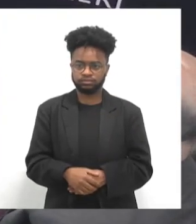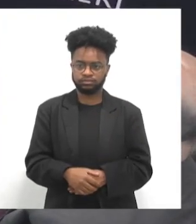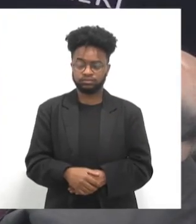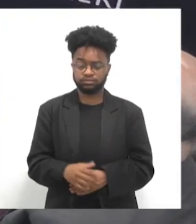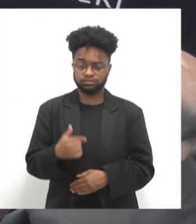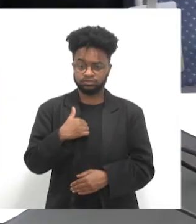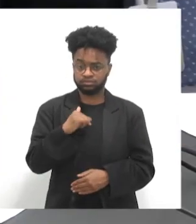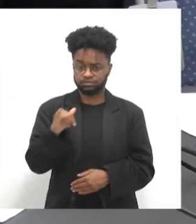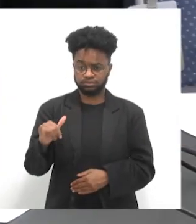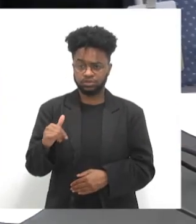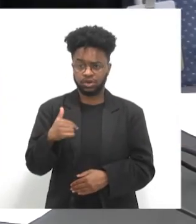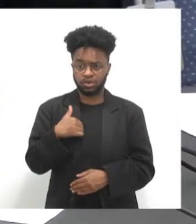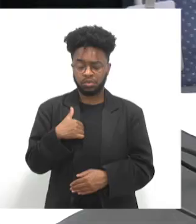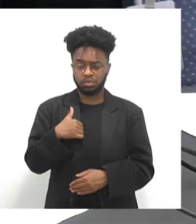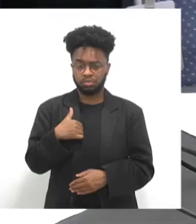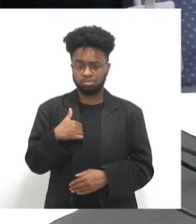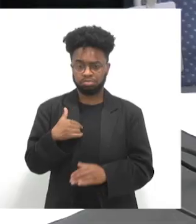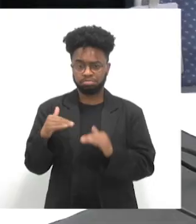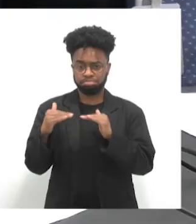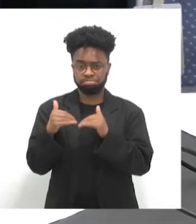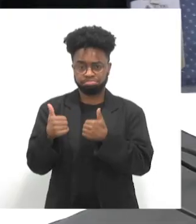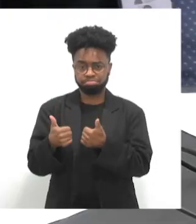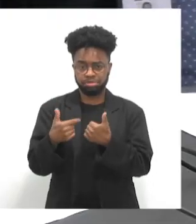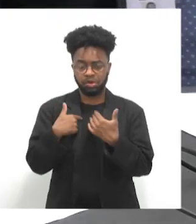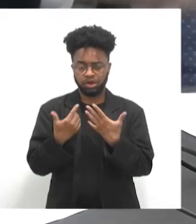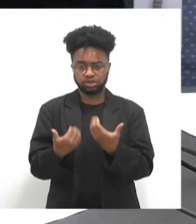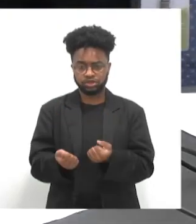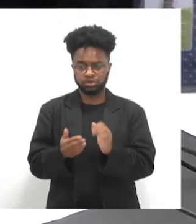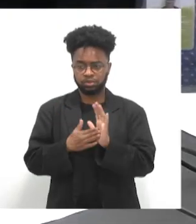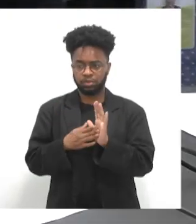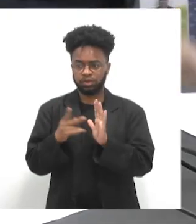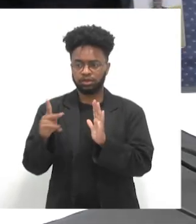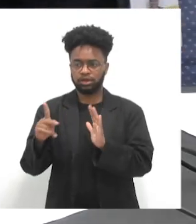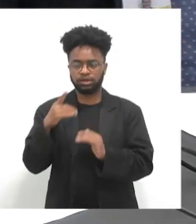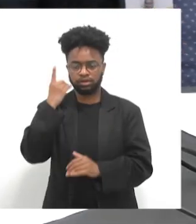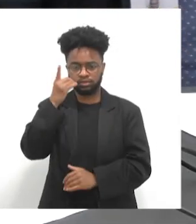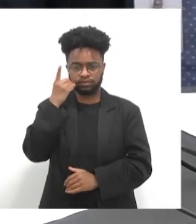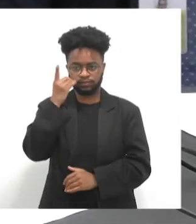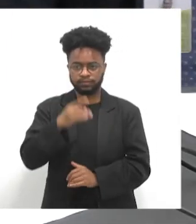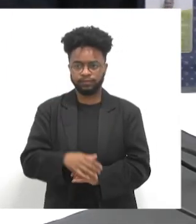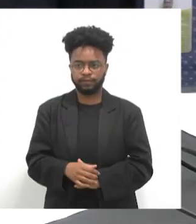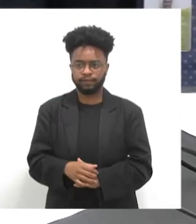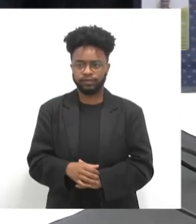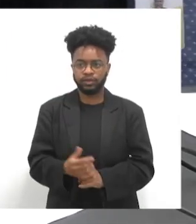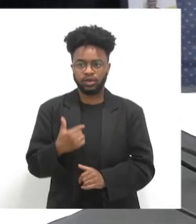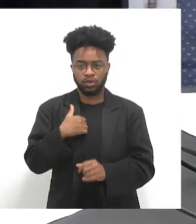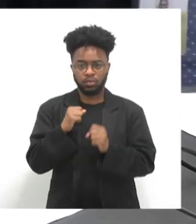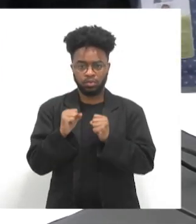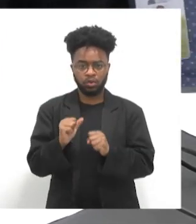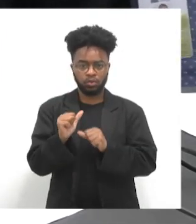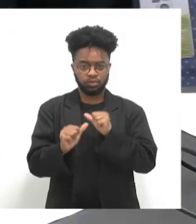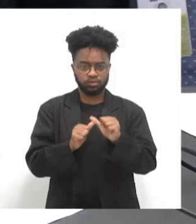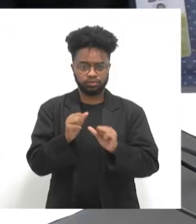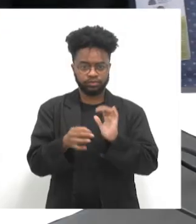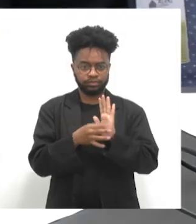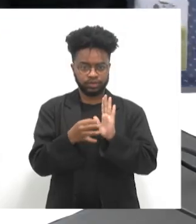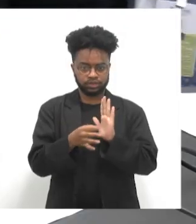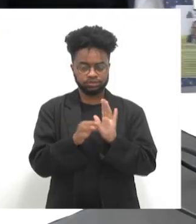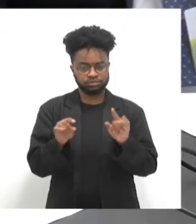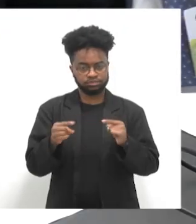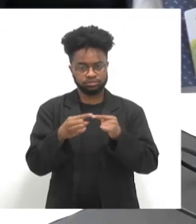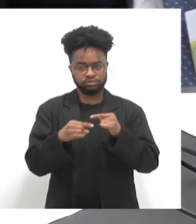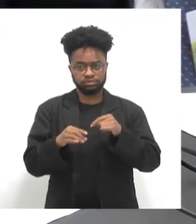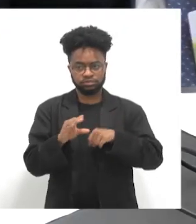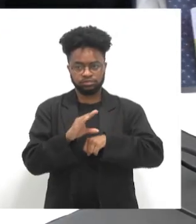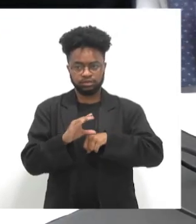dizer que não me oponho à proposta do deputado Luiz Paulo. Eu posso mudar o parecer pela constitucionalidade com